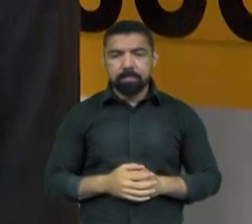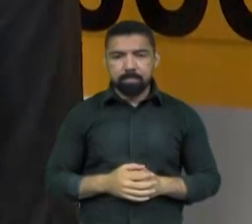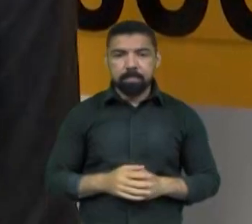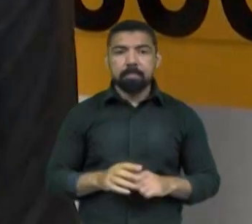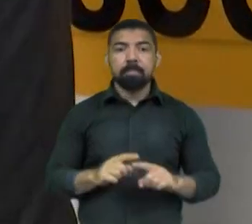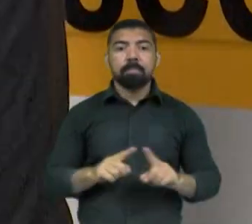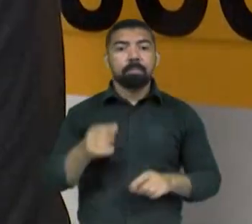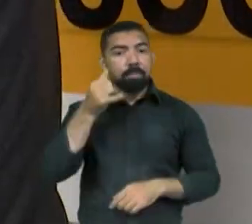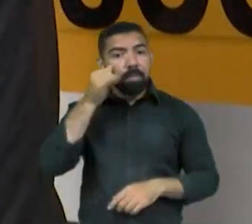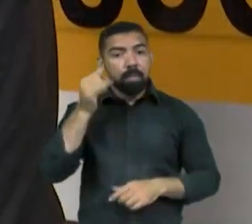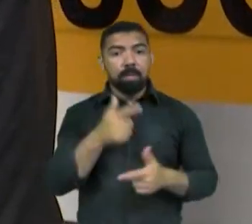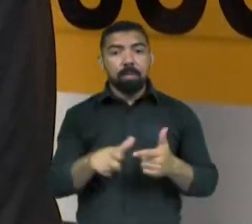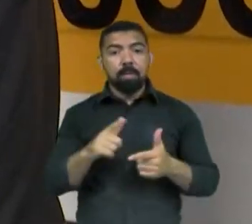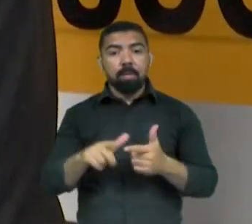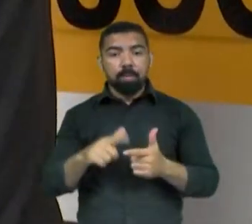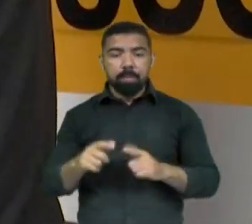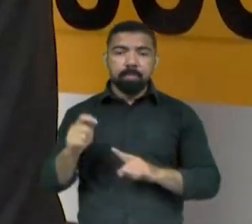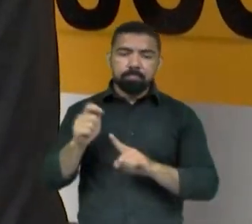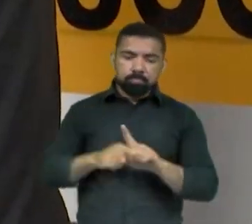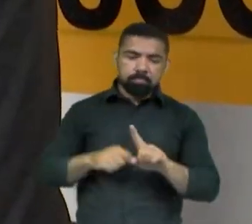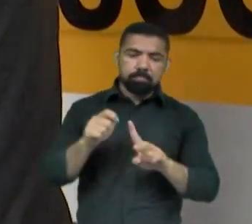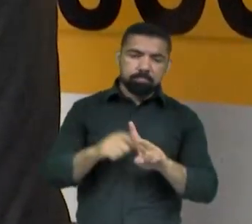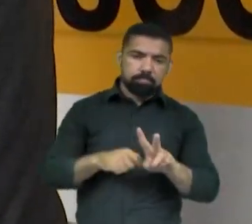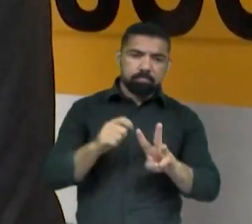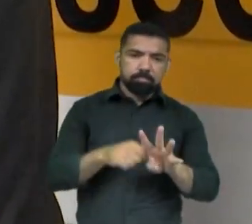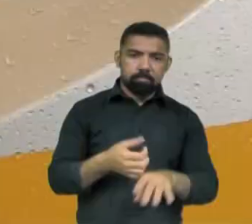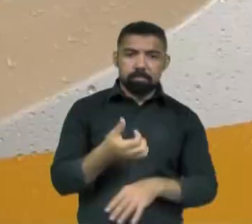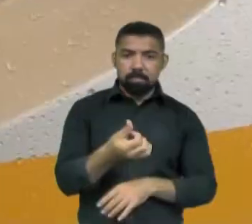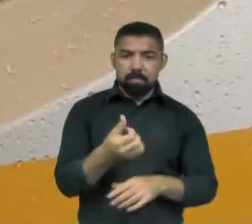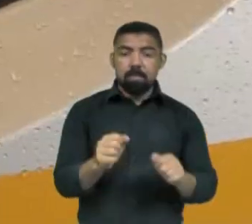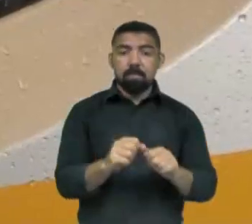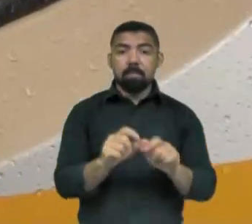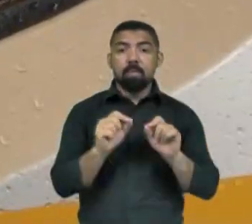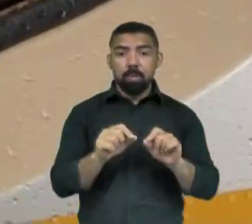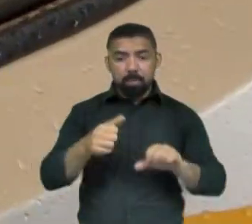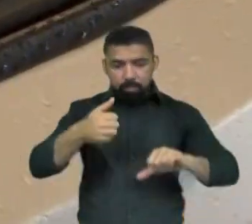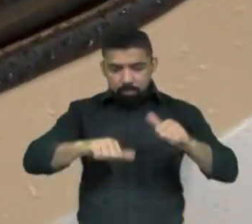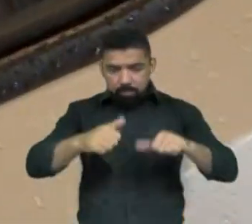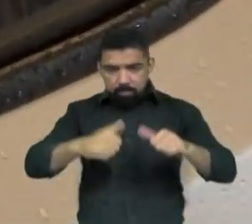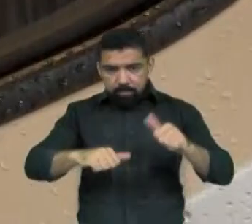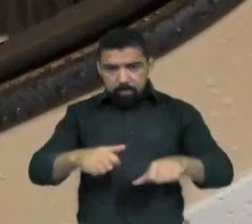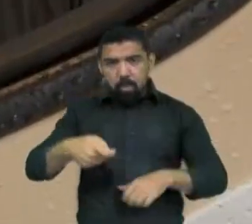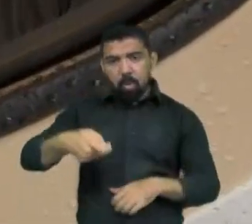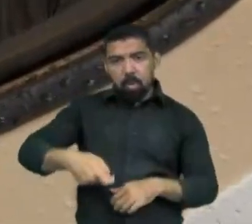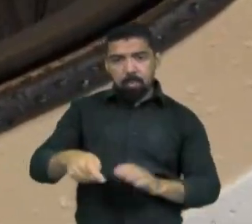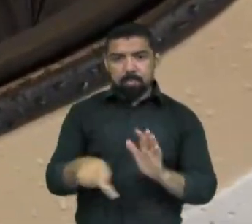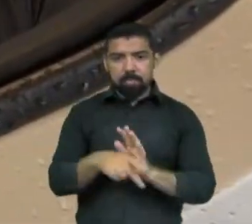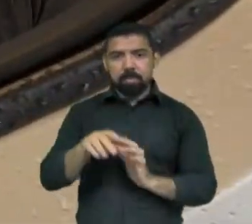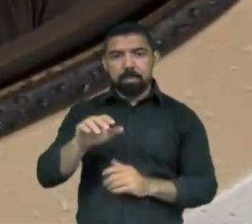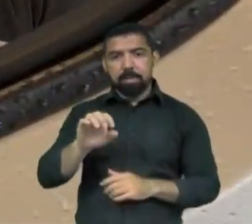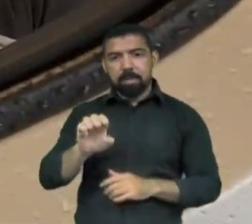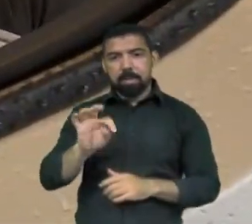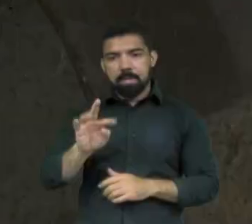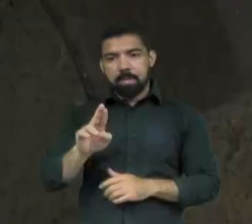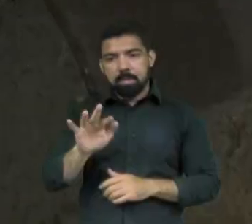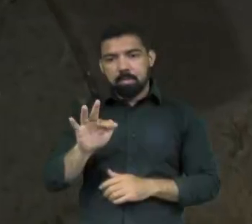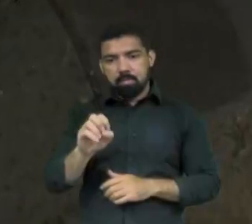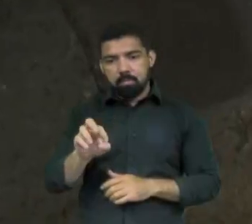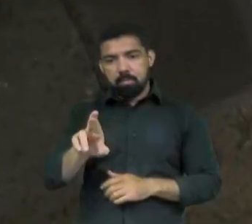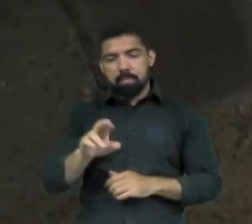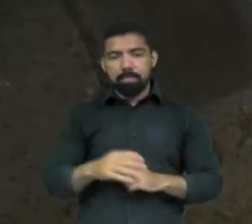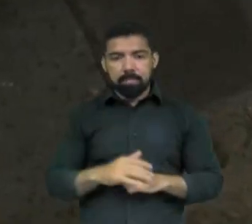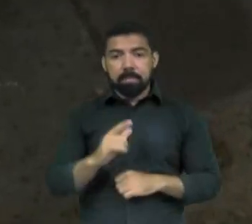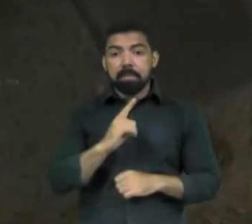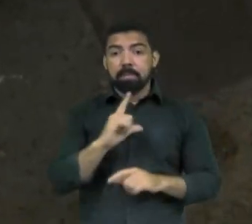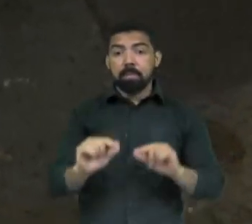aconteça, ele faz a cada 6 meses a vistoria veicular obrigatória pela ETUFOL, além da documentação. Itens